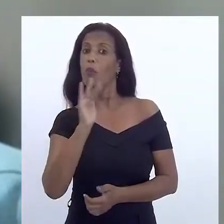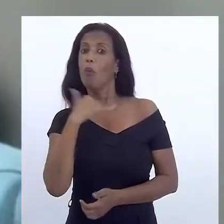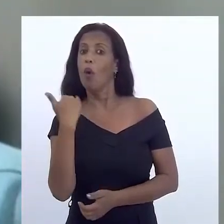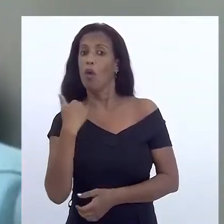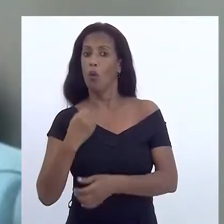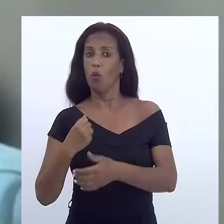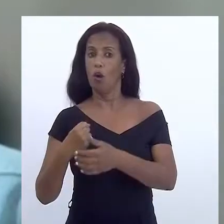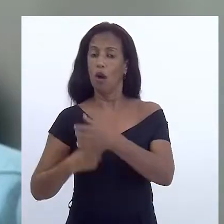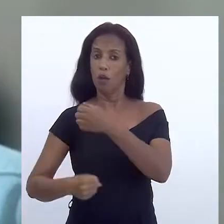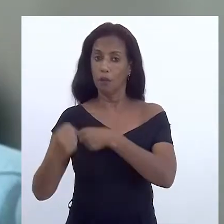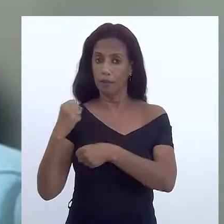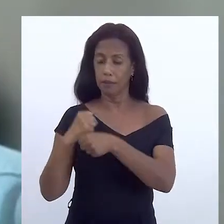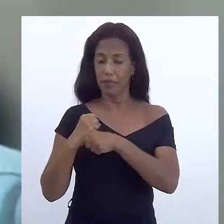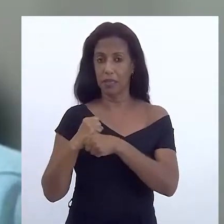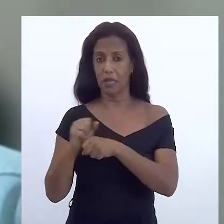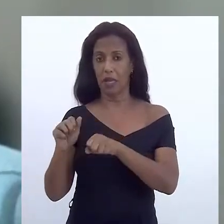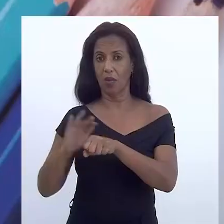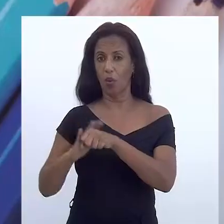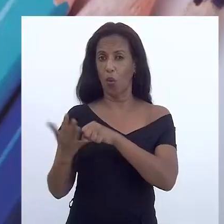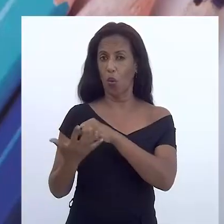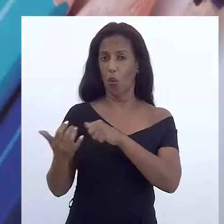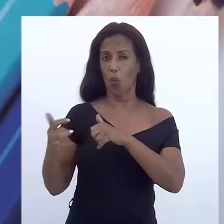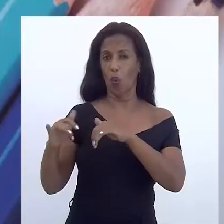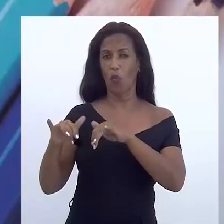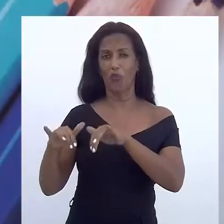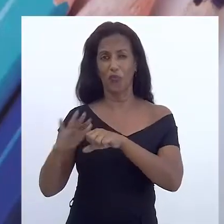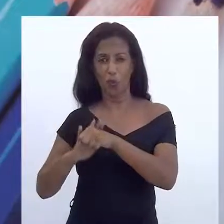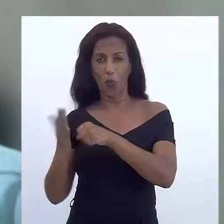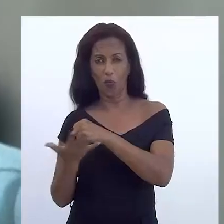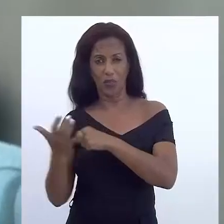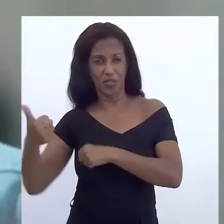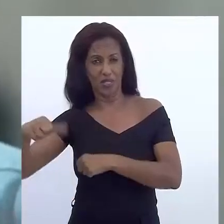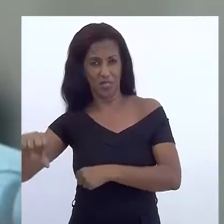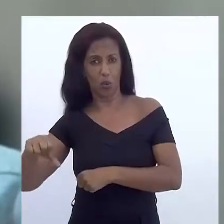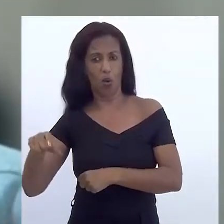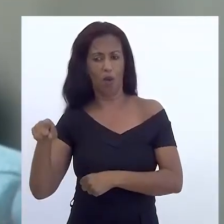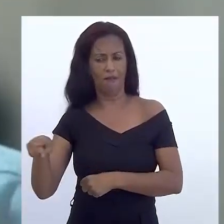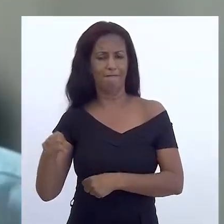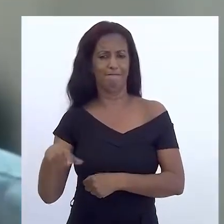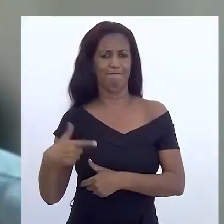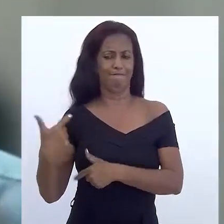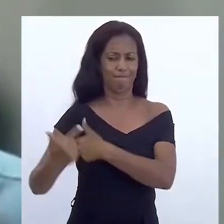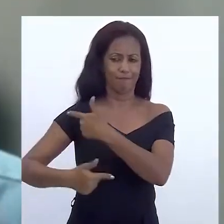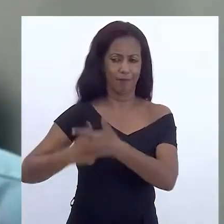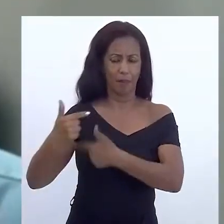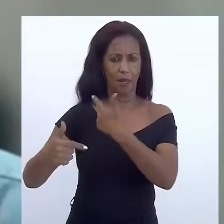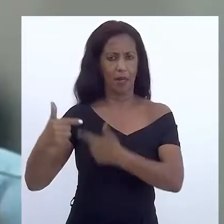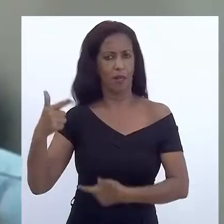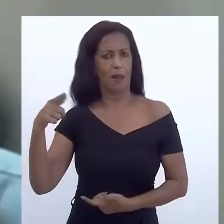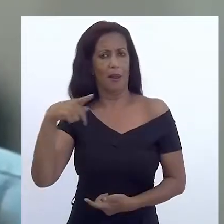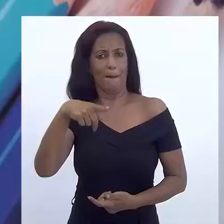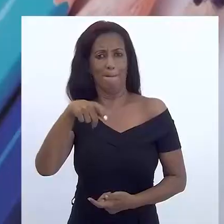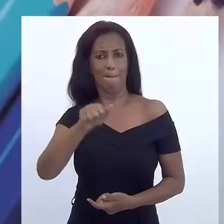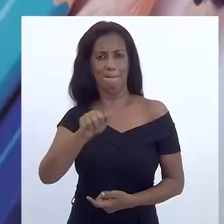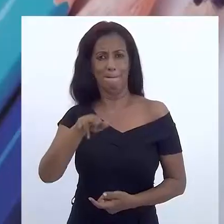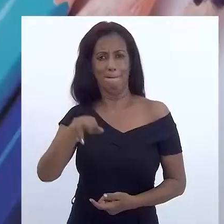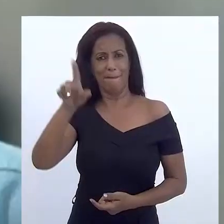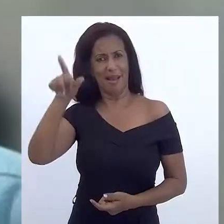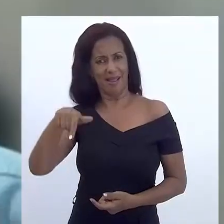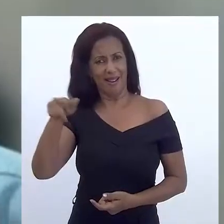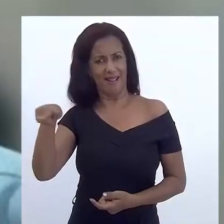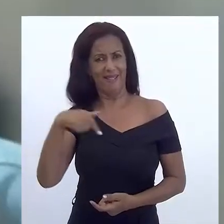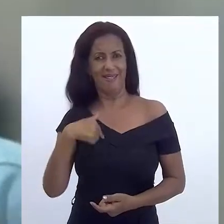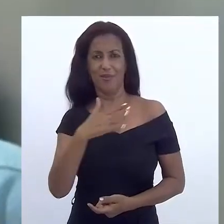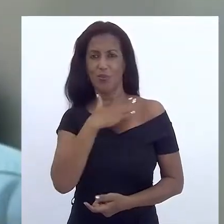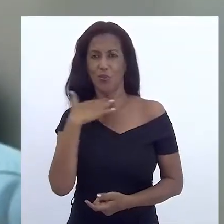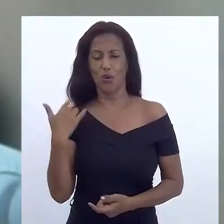ano passado, vítima de Covid-19. Ah, sinto muito, Alexandre. Atuando na linha de frente, né? Estava atuando no Pará. Tá? Só nós dois, então